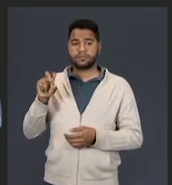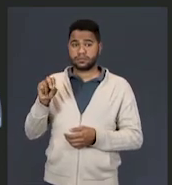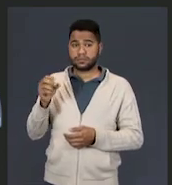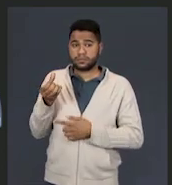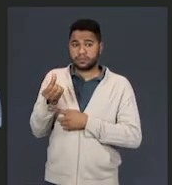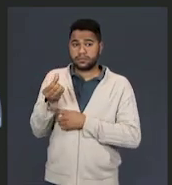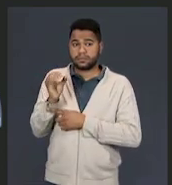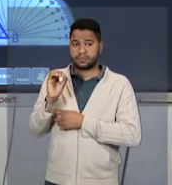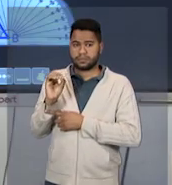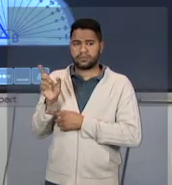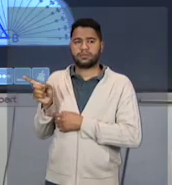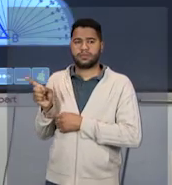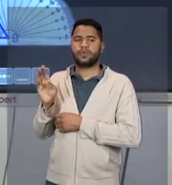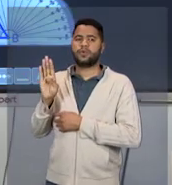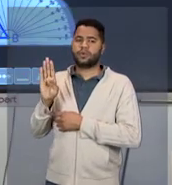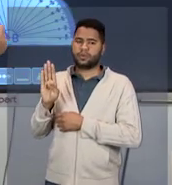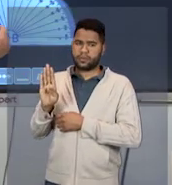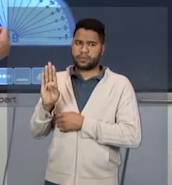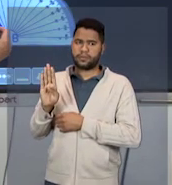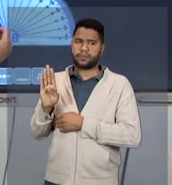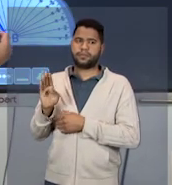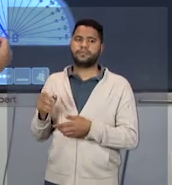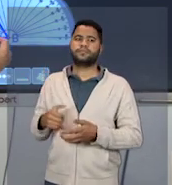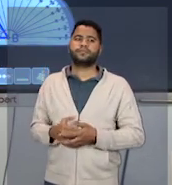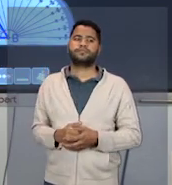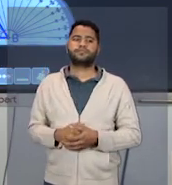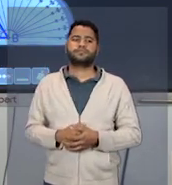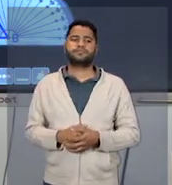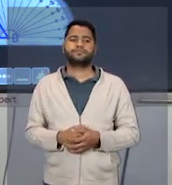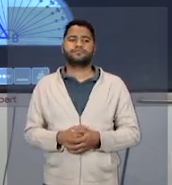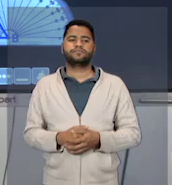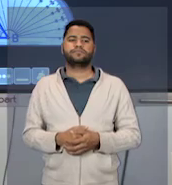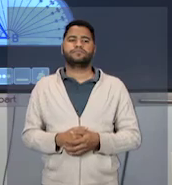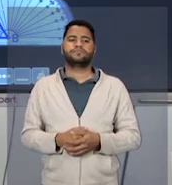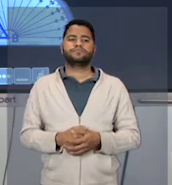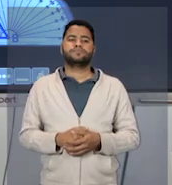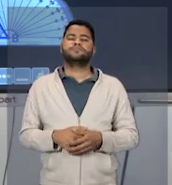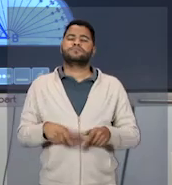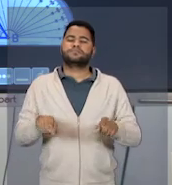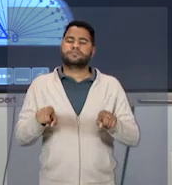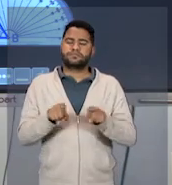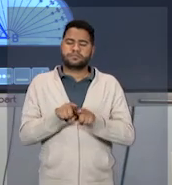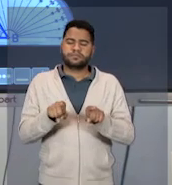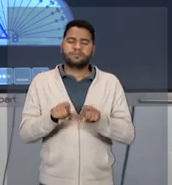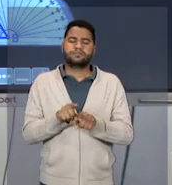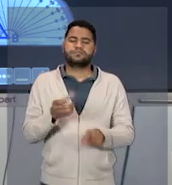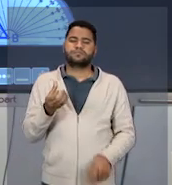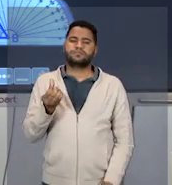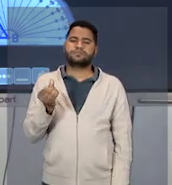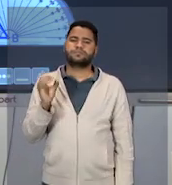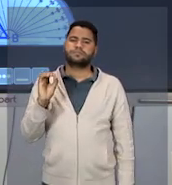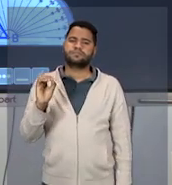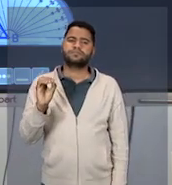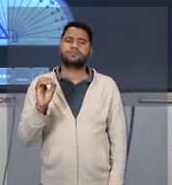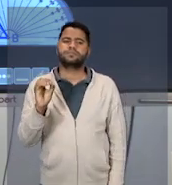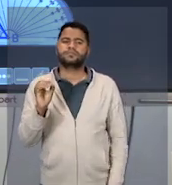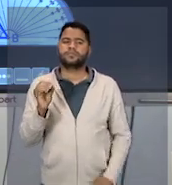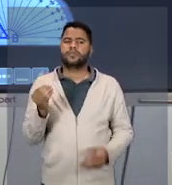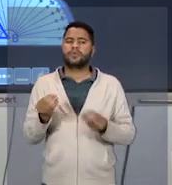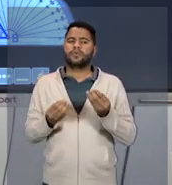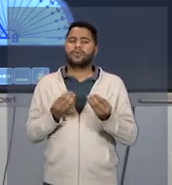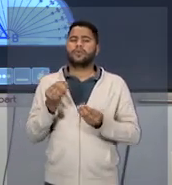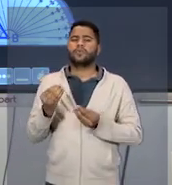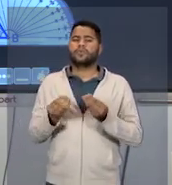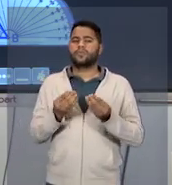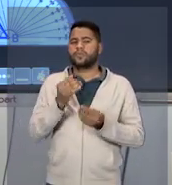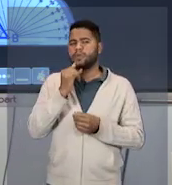Então o ângulo B aqui, este ângulo B, não é? Ele também é 60. Então, como que eu posso falar?